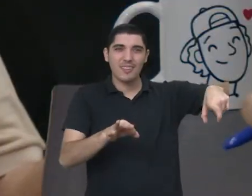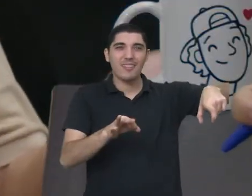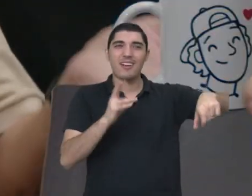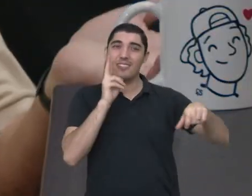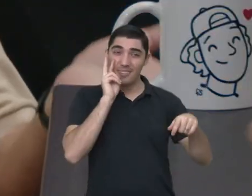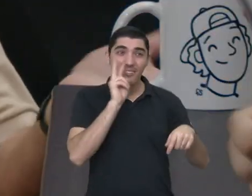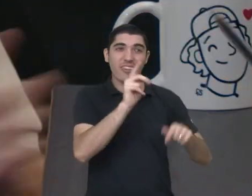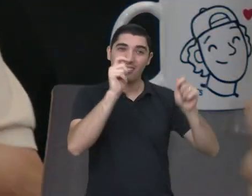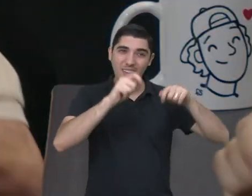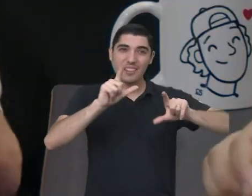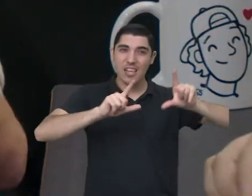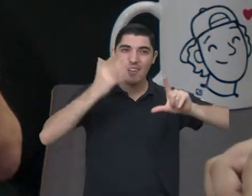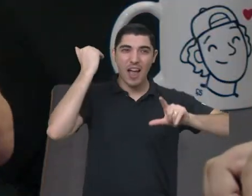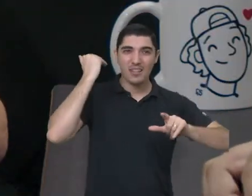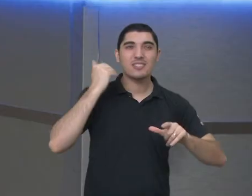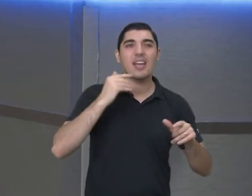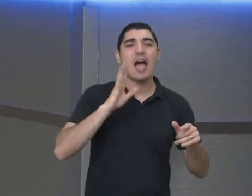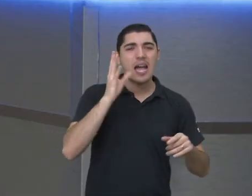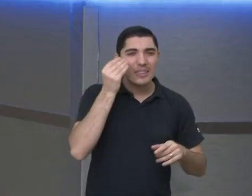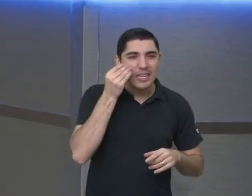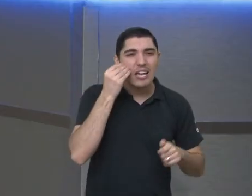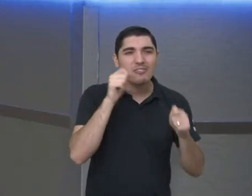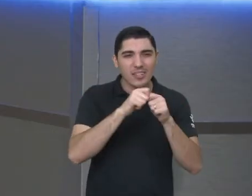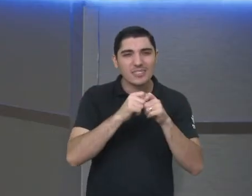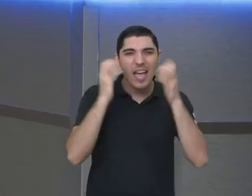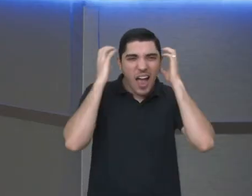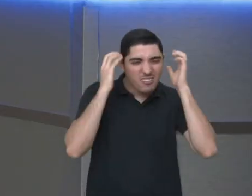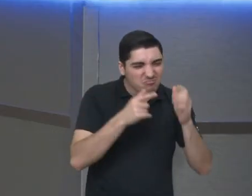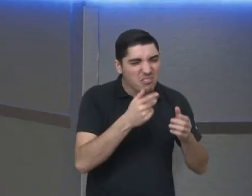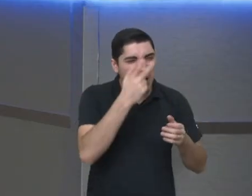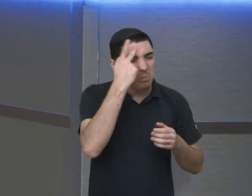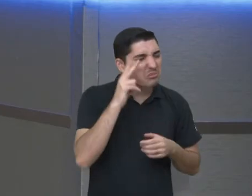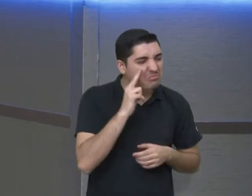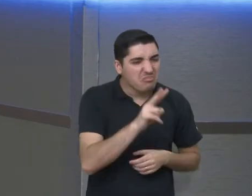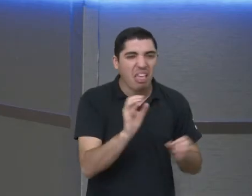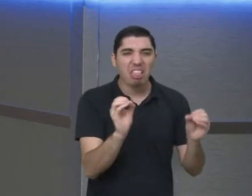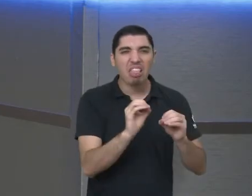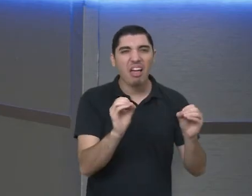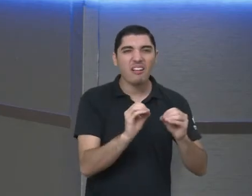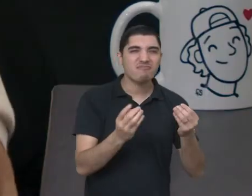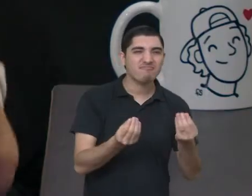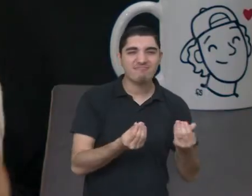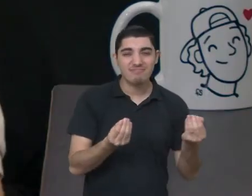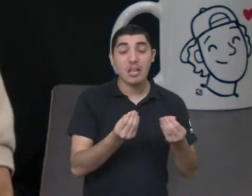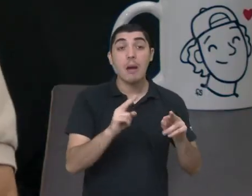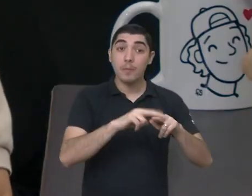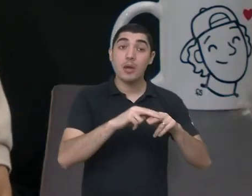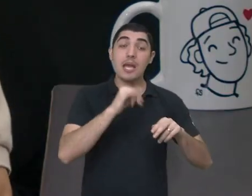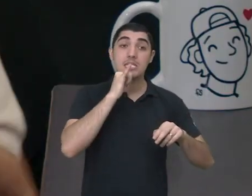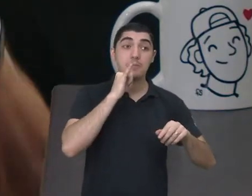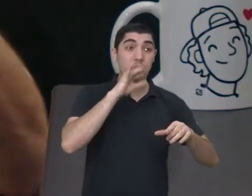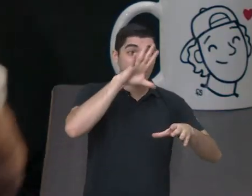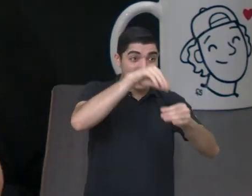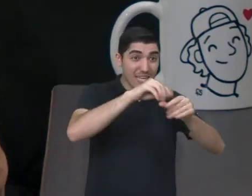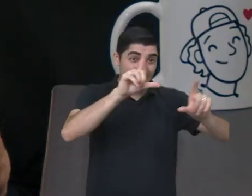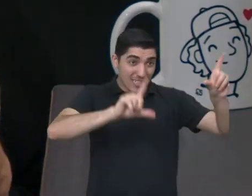que é. Então, se na época não dava, hoje mais difícil ainda viver só de rádio. Hoje está muito mais difícil. Que realmente você vê porque na verdade,